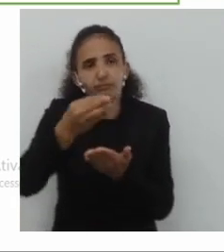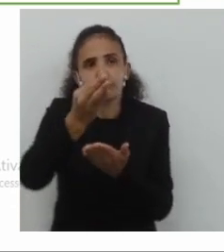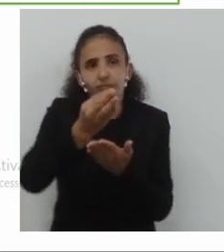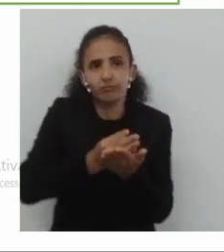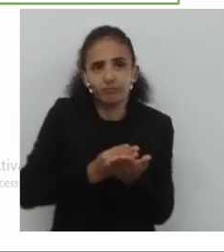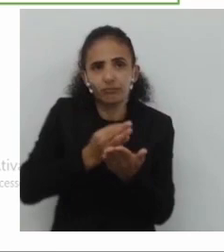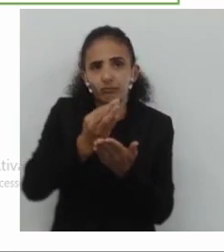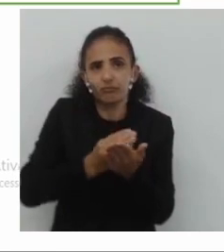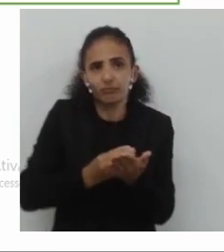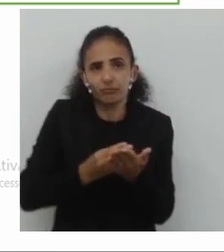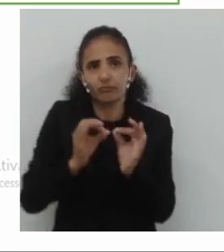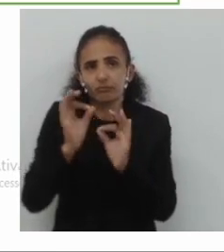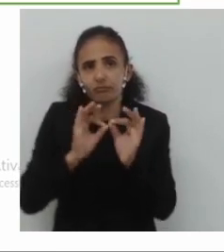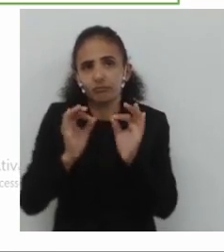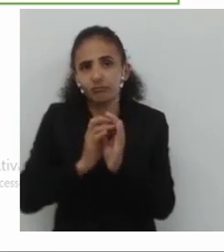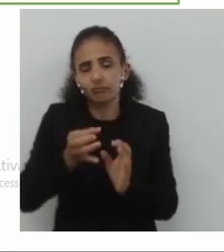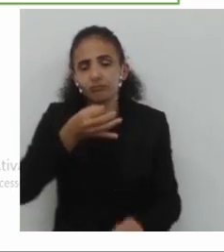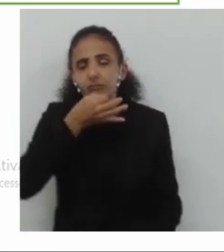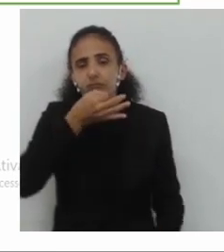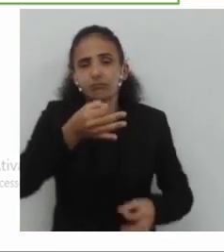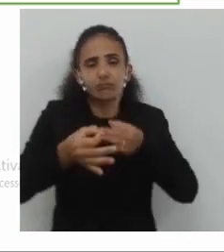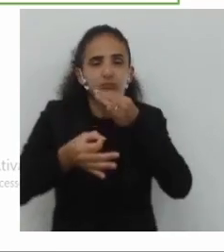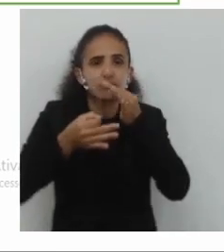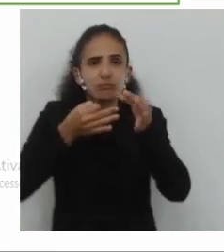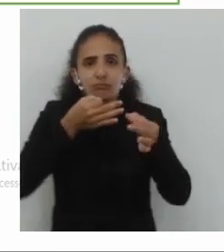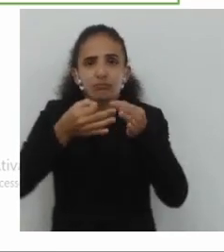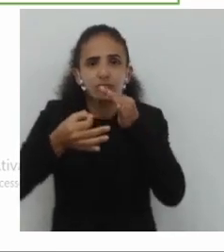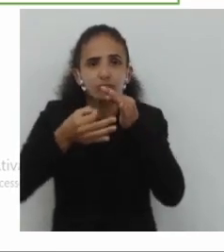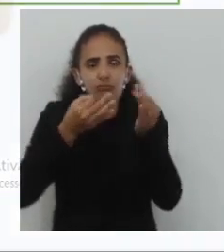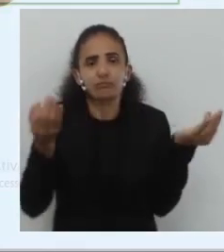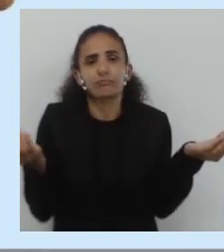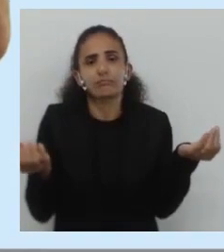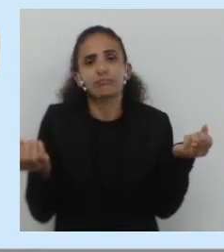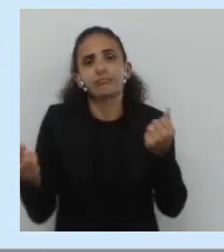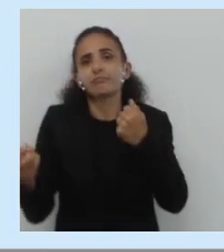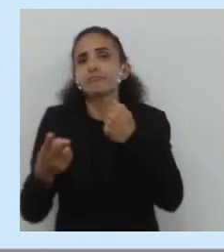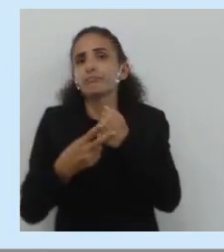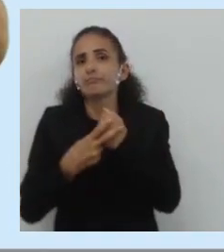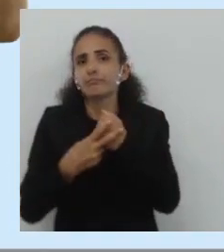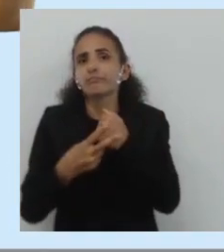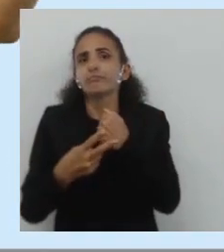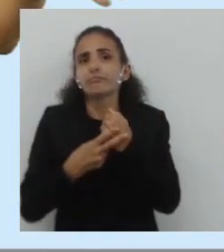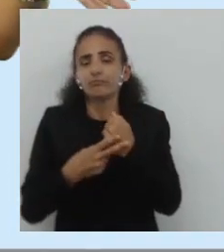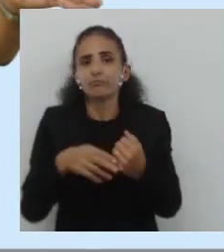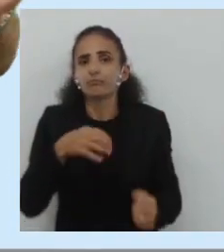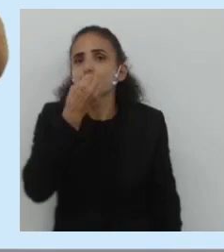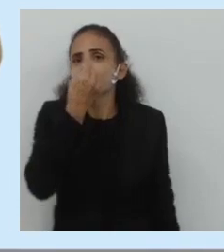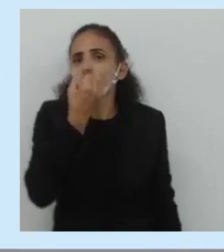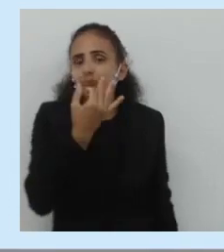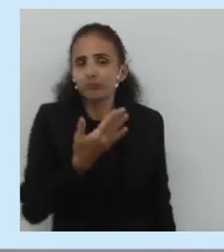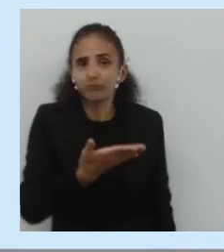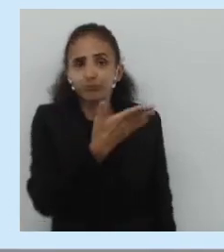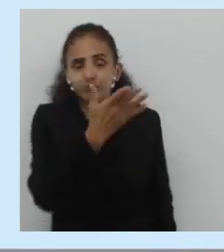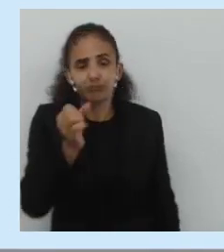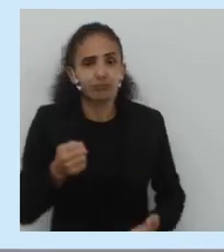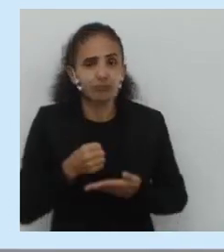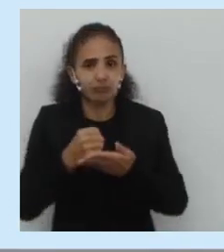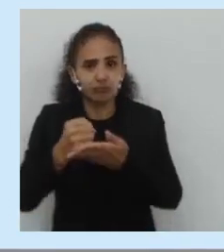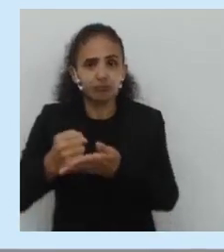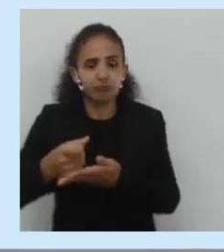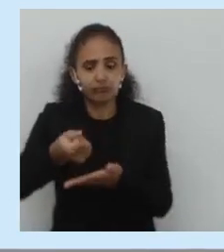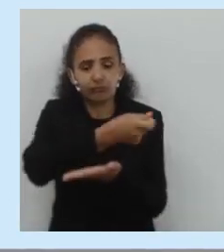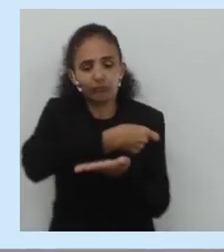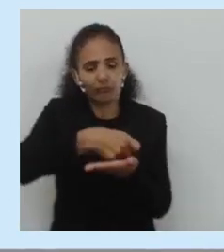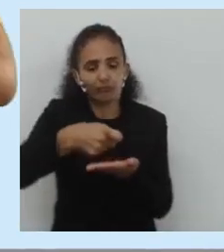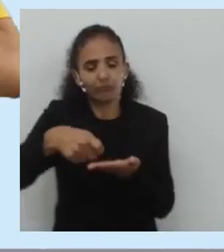textualmente. Comentar é opinar. Então, vejam só, são verbos bons para ajudar em quê? Na